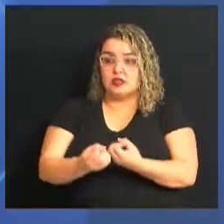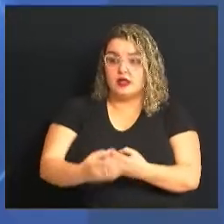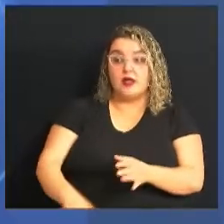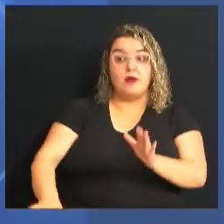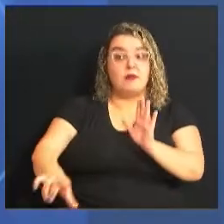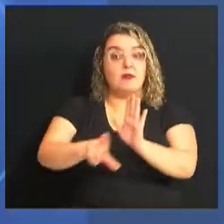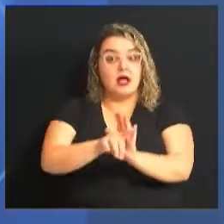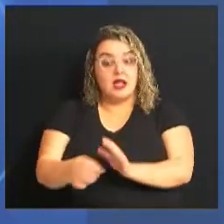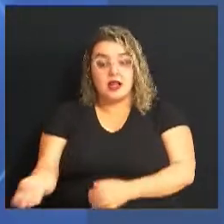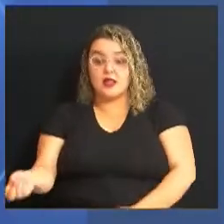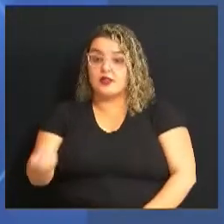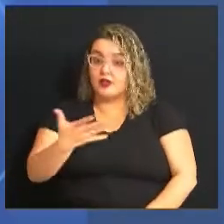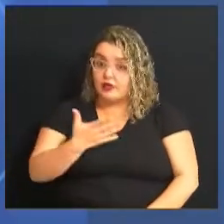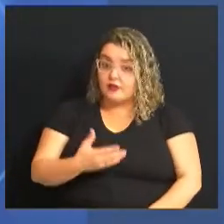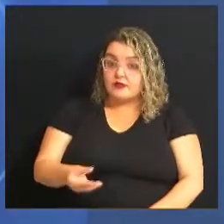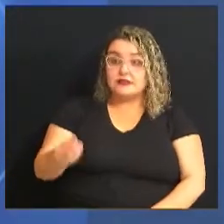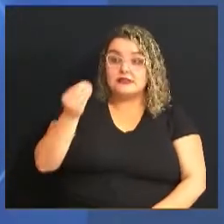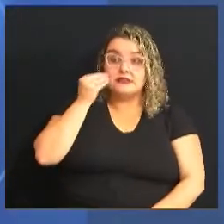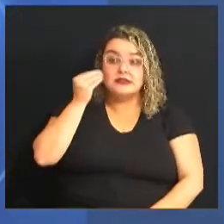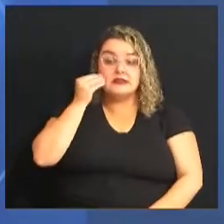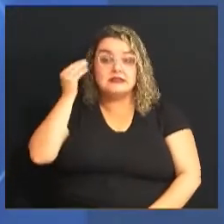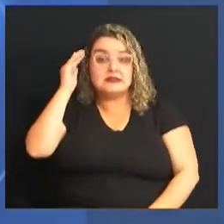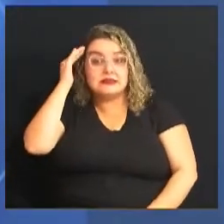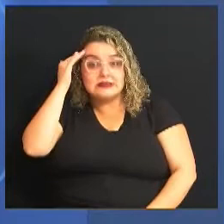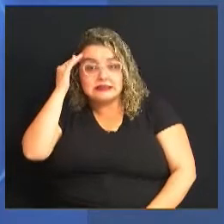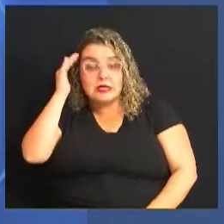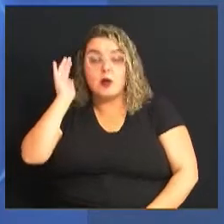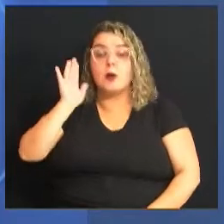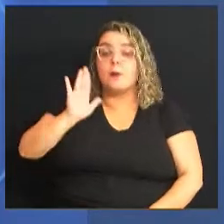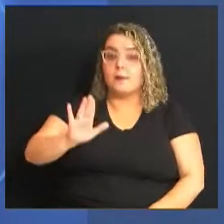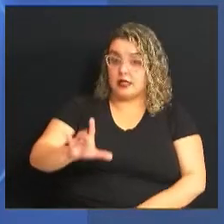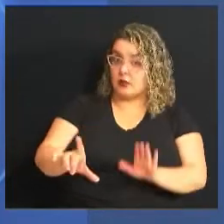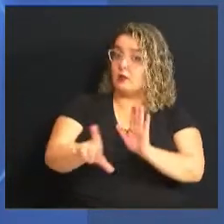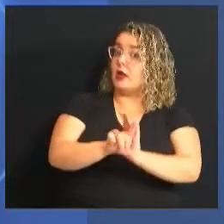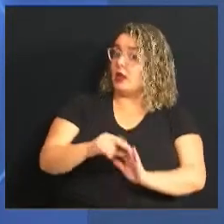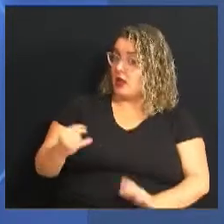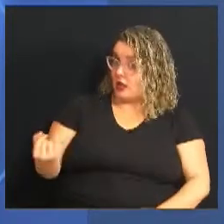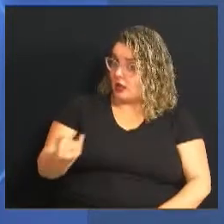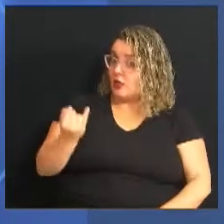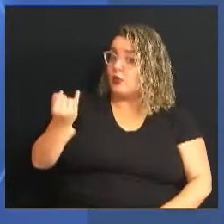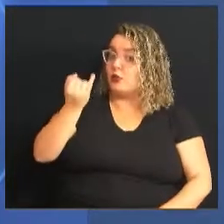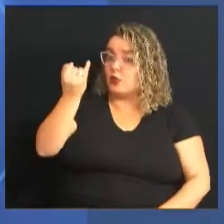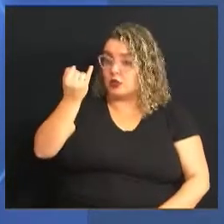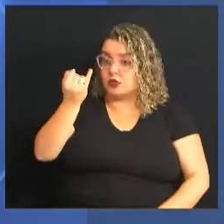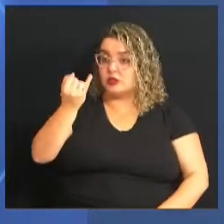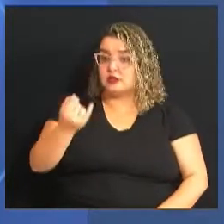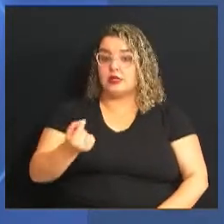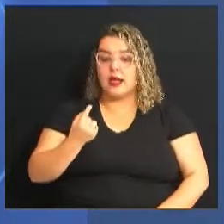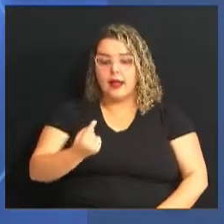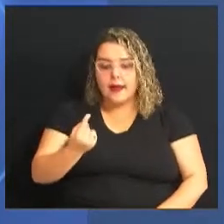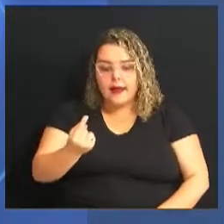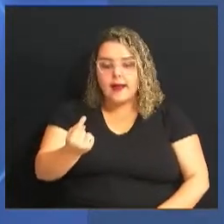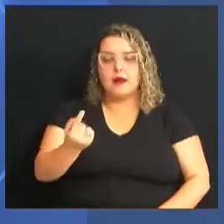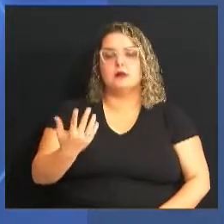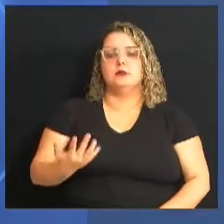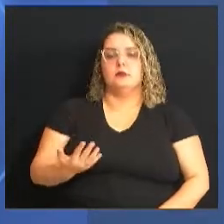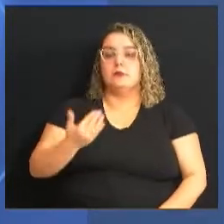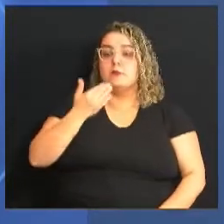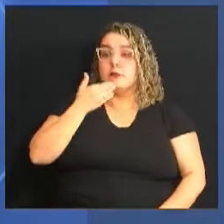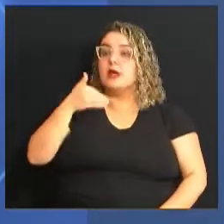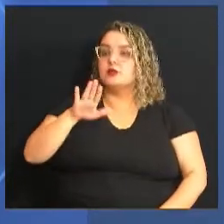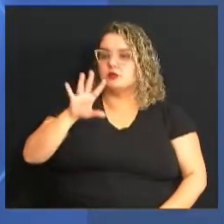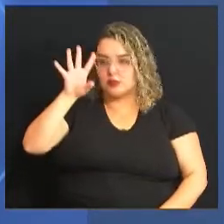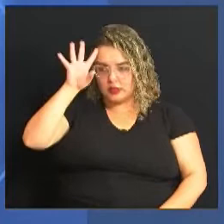está tentando entender, mas é uma lei muito importante que a cada dia pede mais